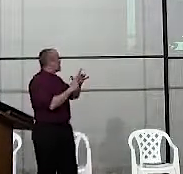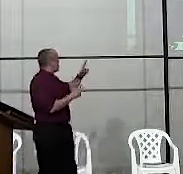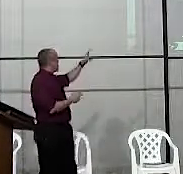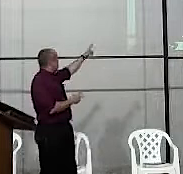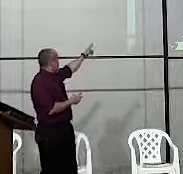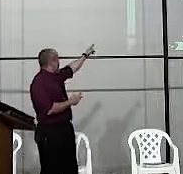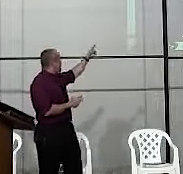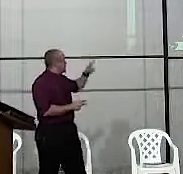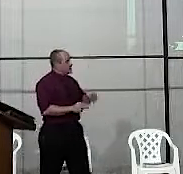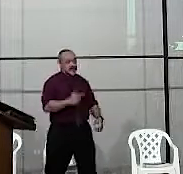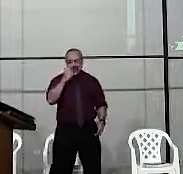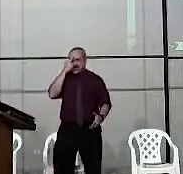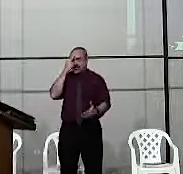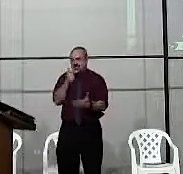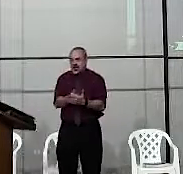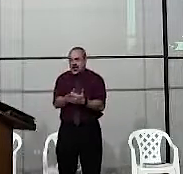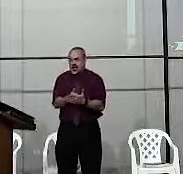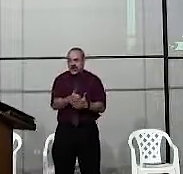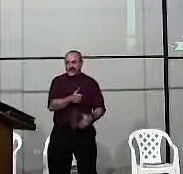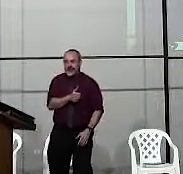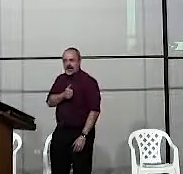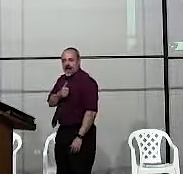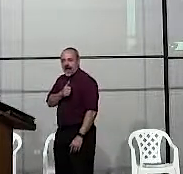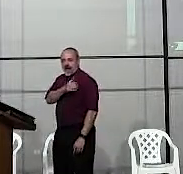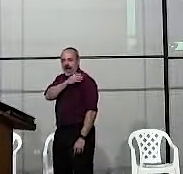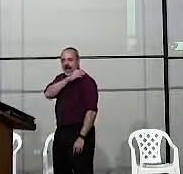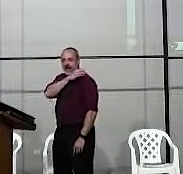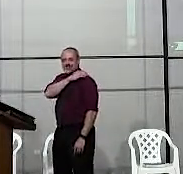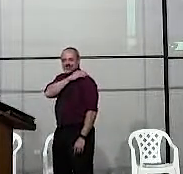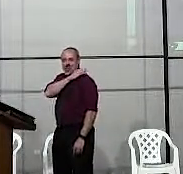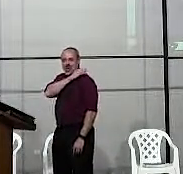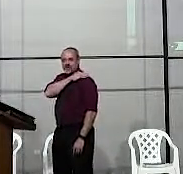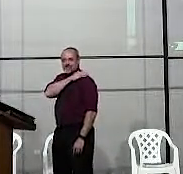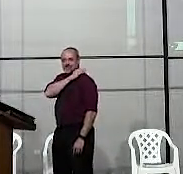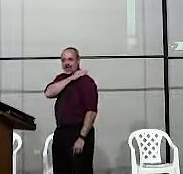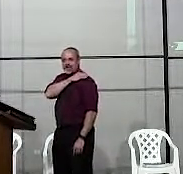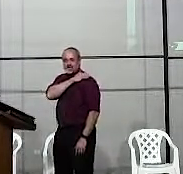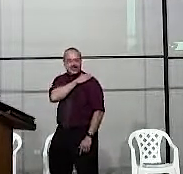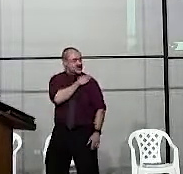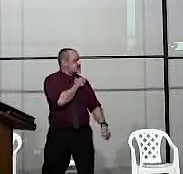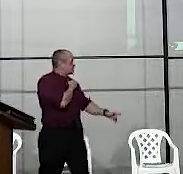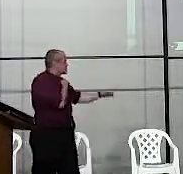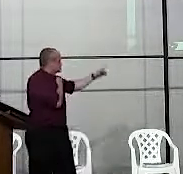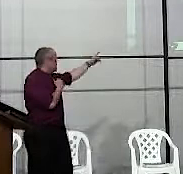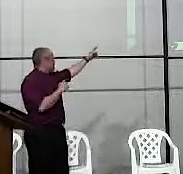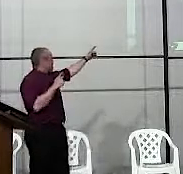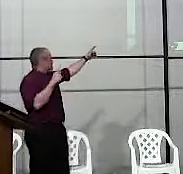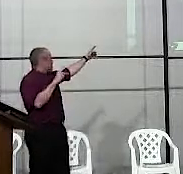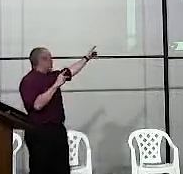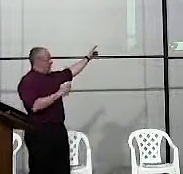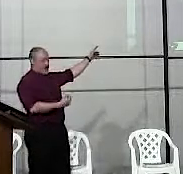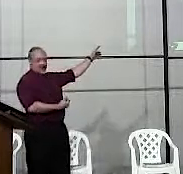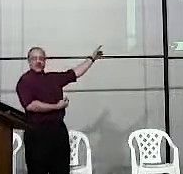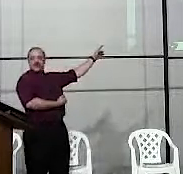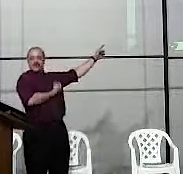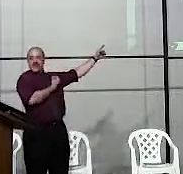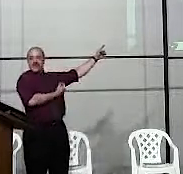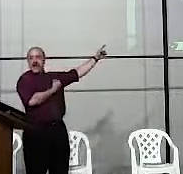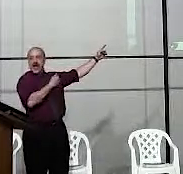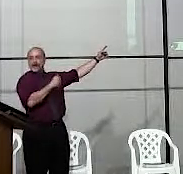Arrepender significa decidir virar as costas para a